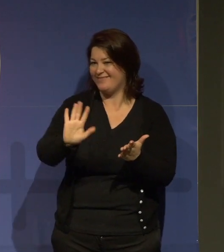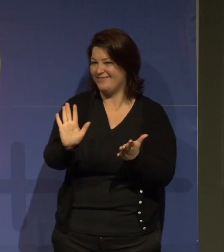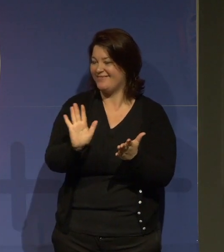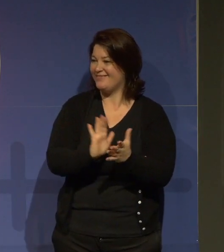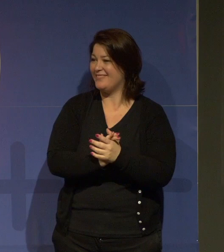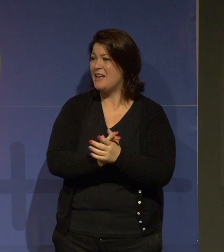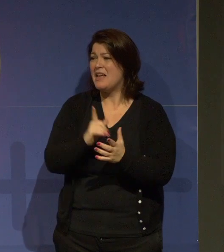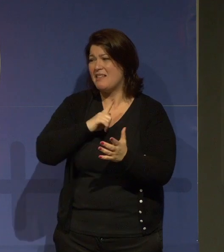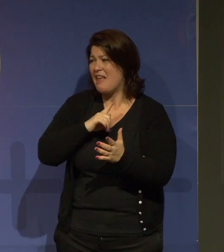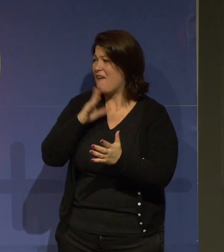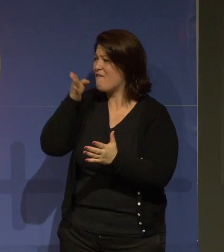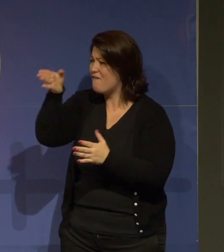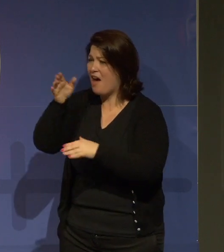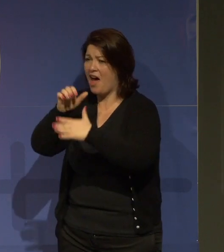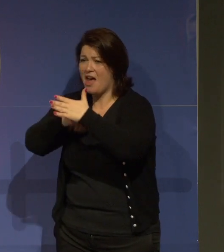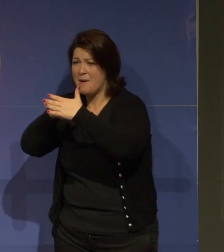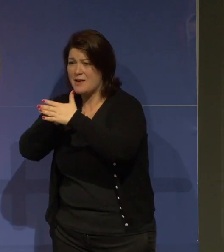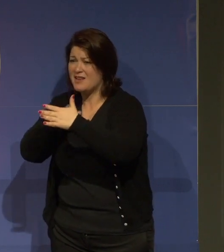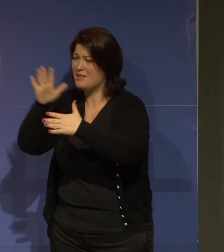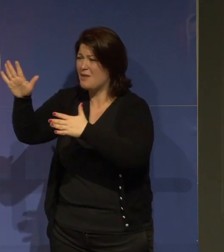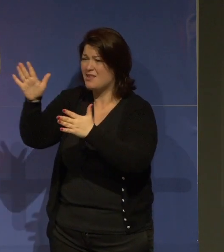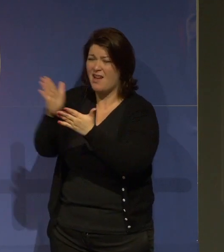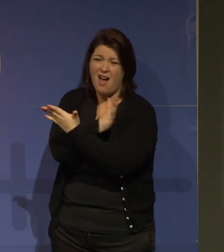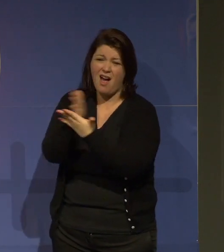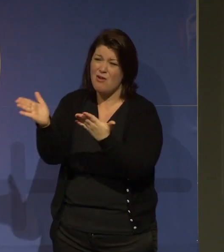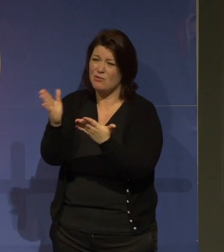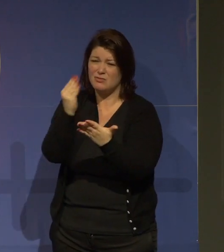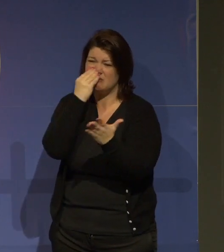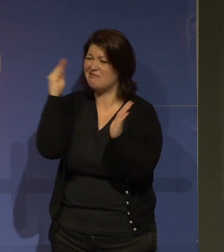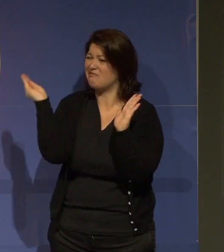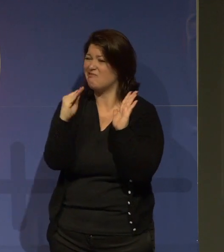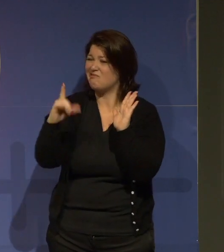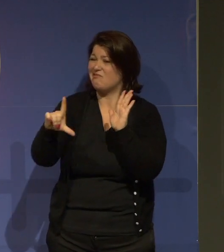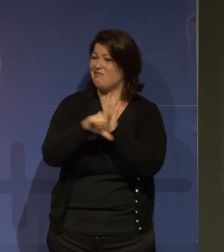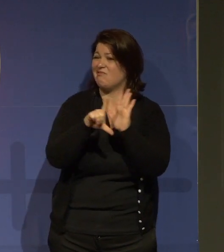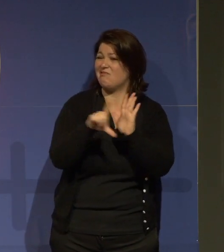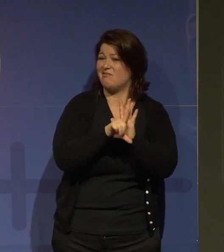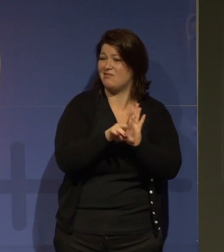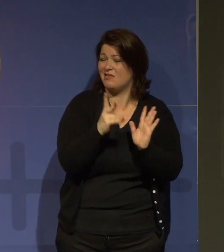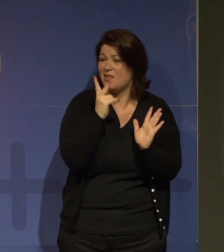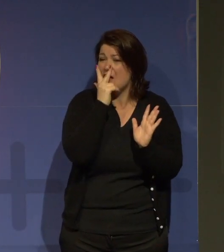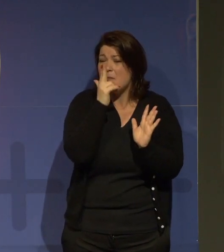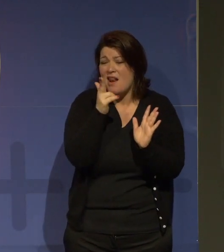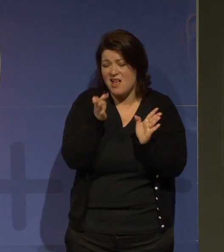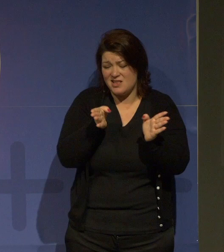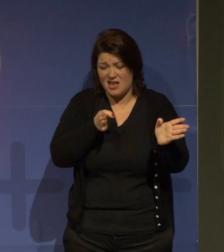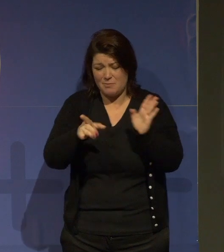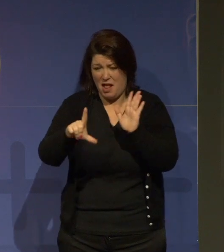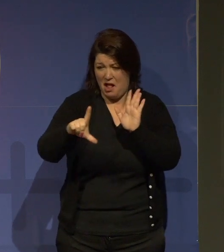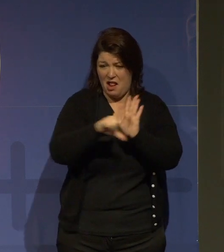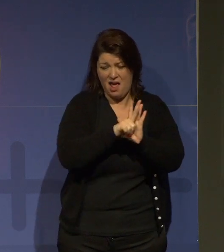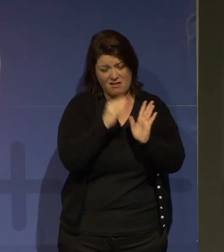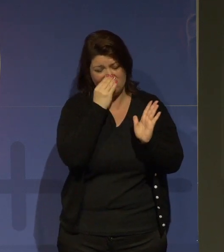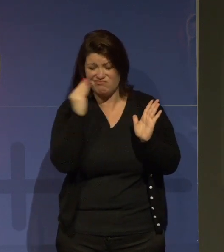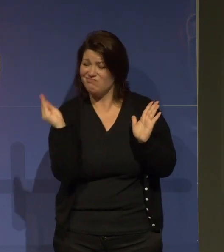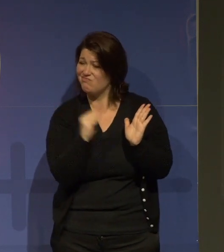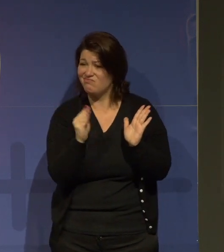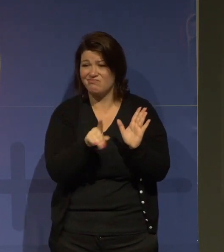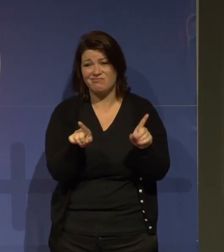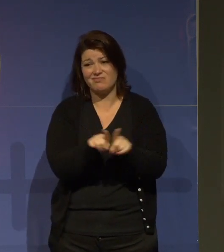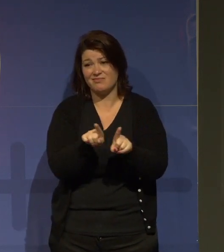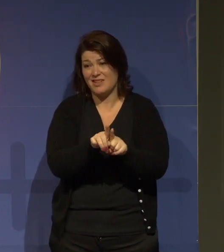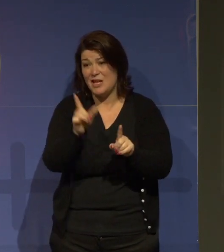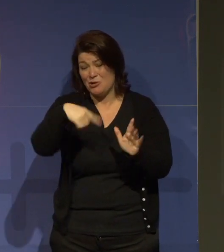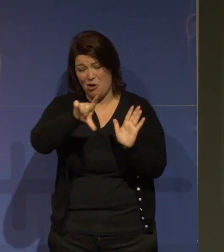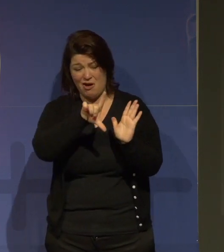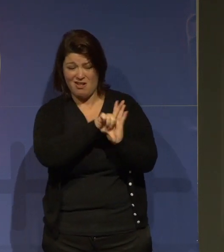de outras leis aí que batem na frente. Então, a acessibilidade ela acaba ficando lá embaixo. Então, pela acessibilidade, pela lei, a